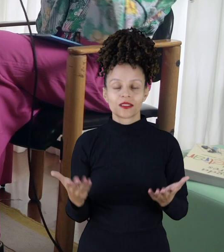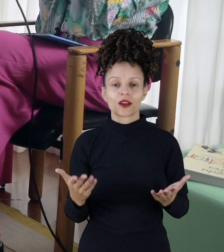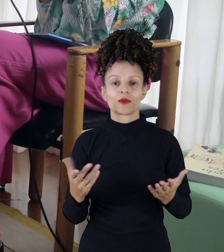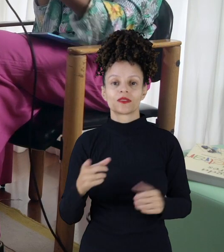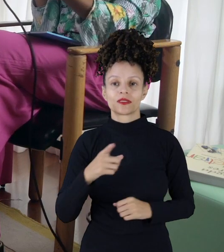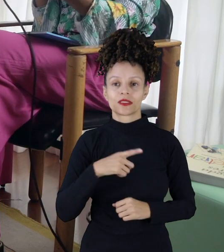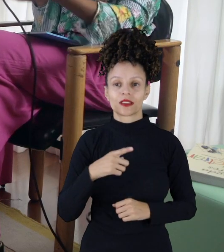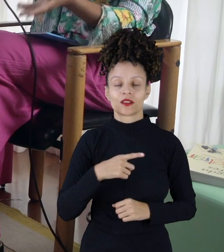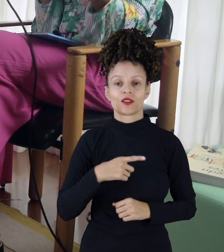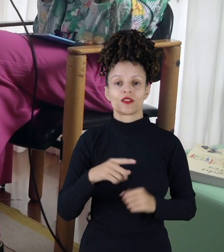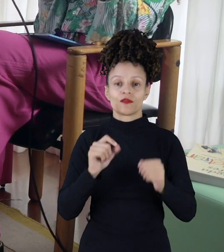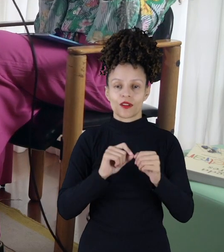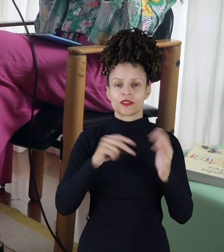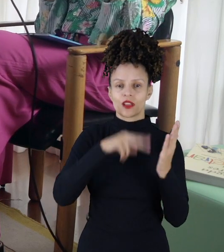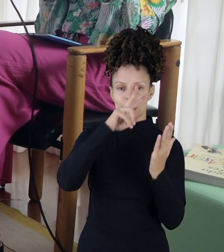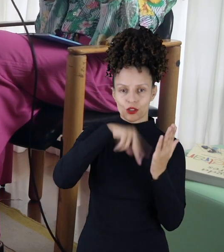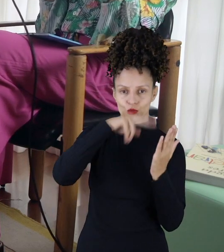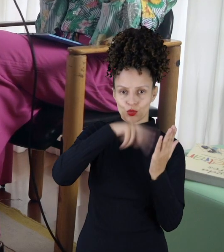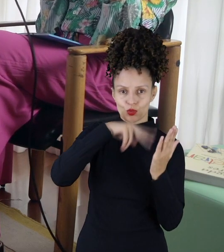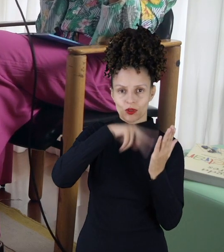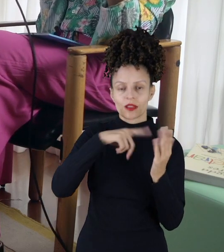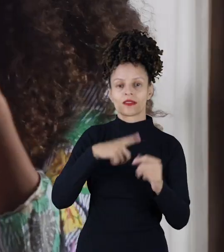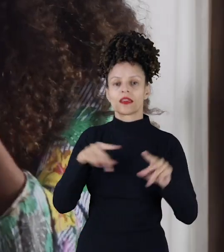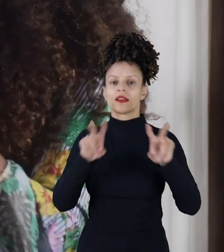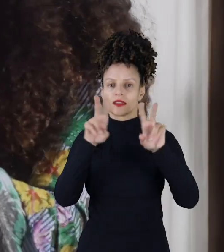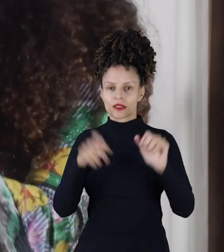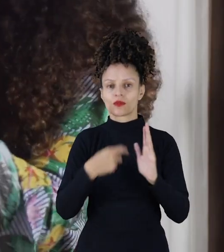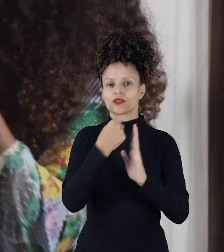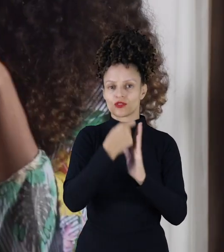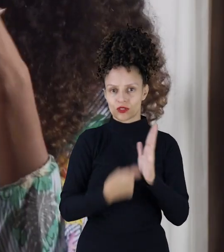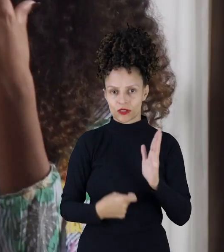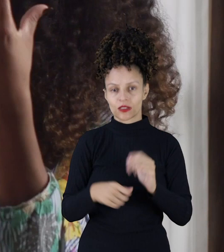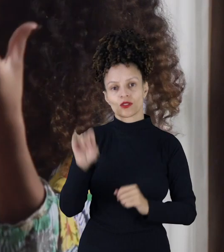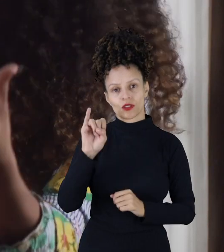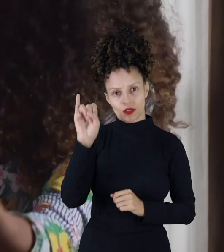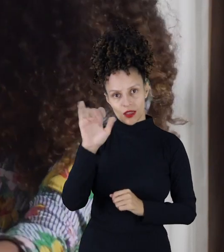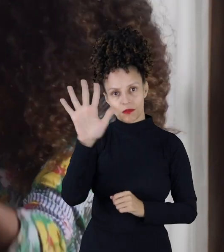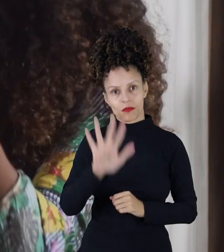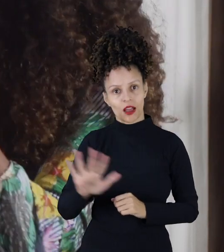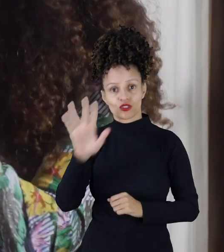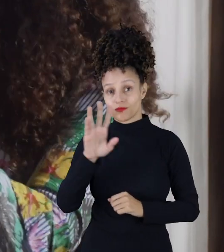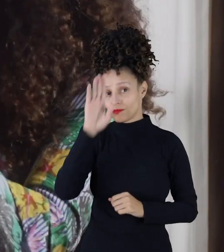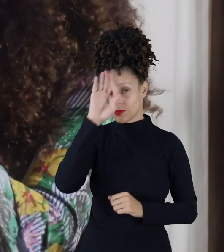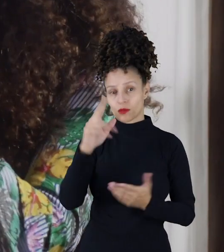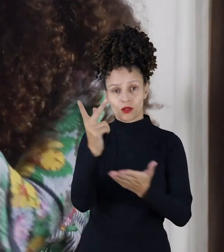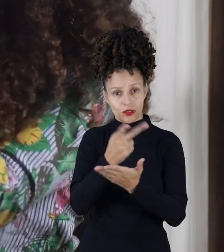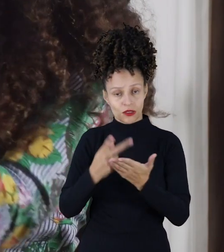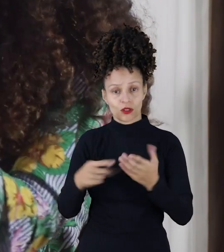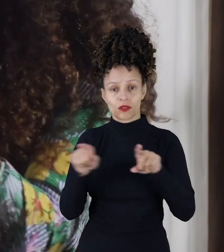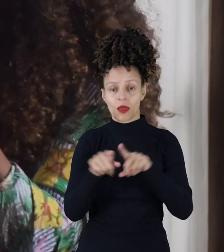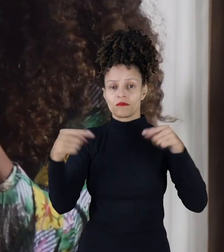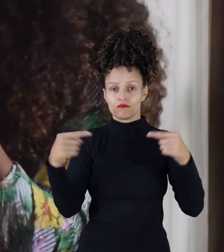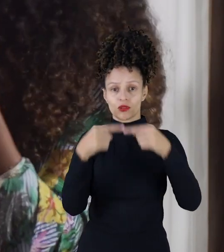ela está trabalhando. Então, você vai fazendo a leitura, e aqui tem a questão da escrita e da ilustração, que